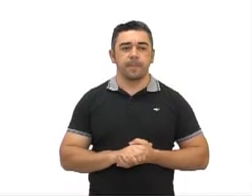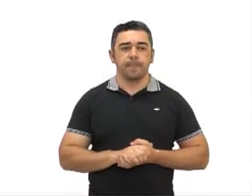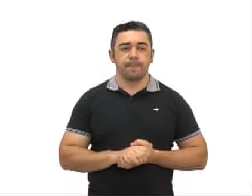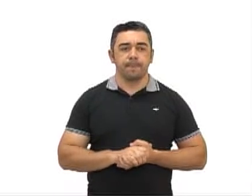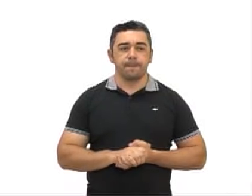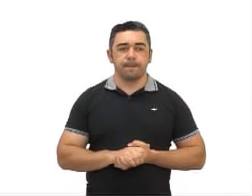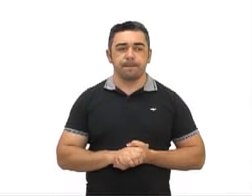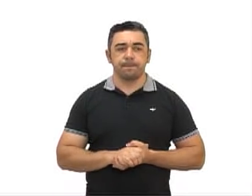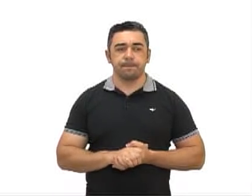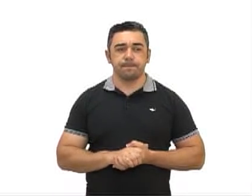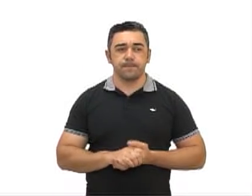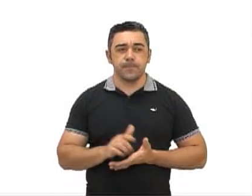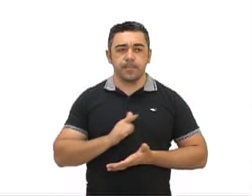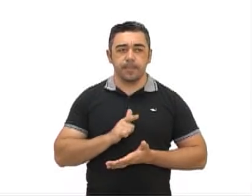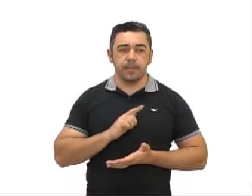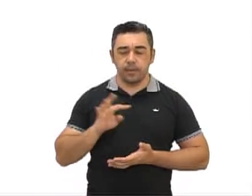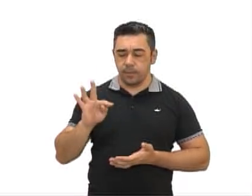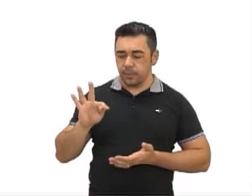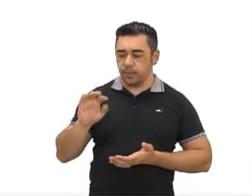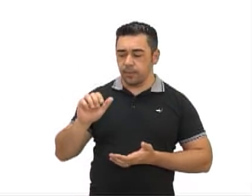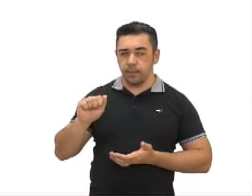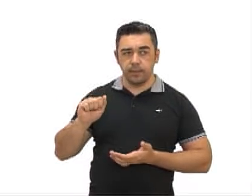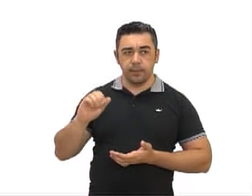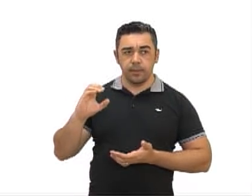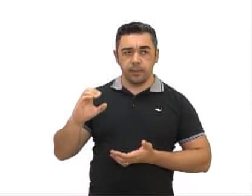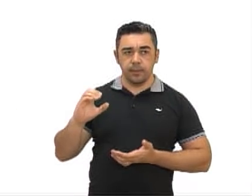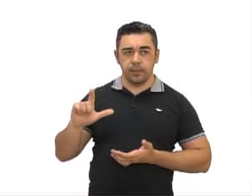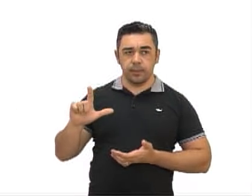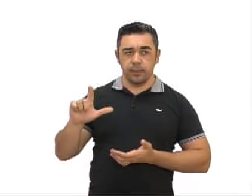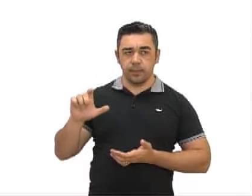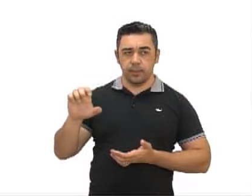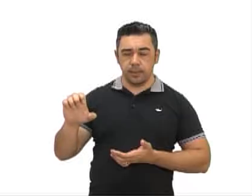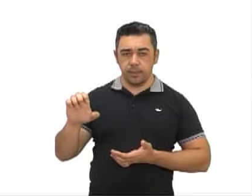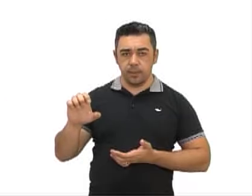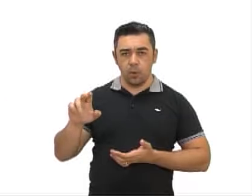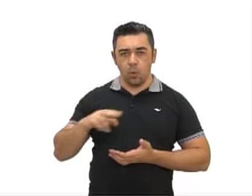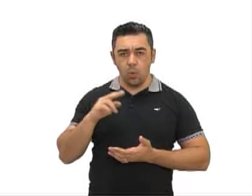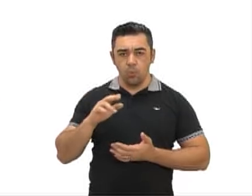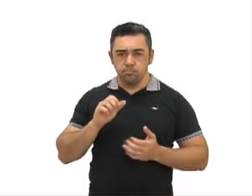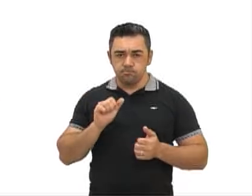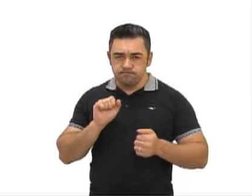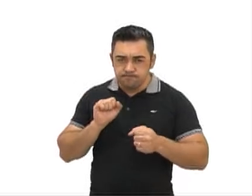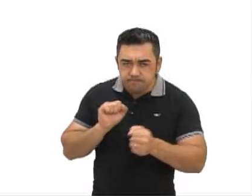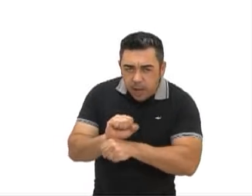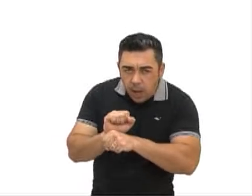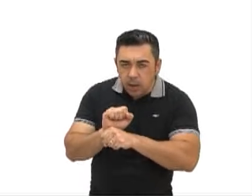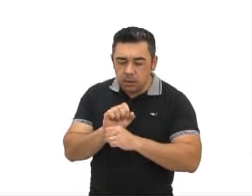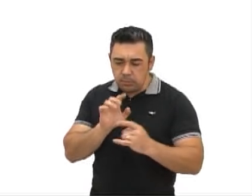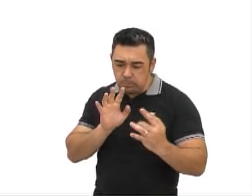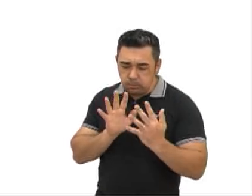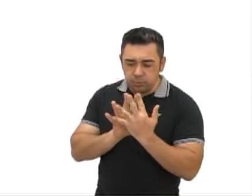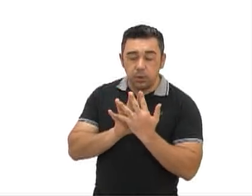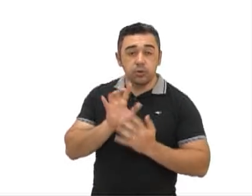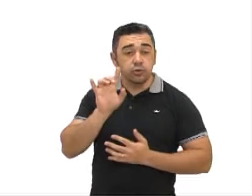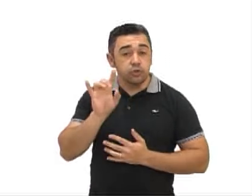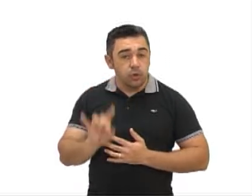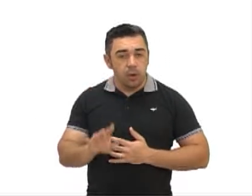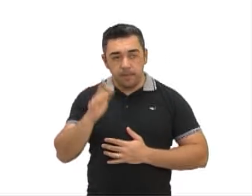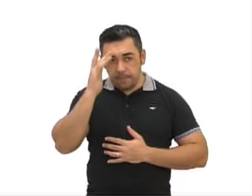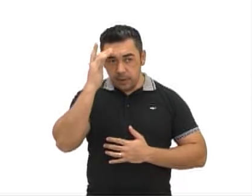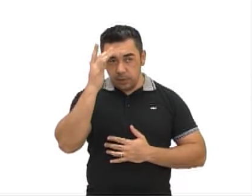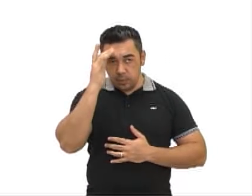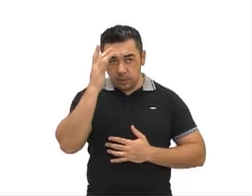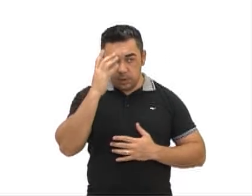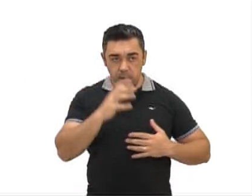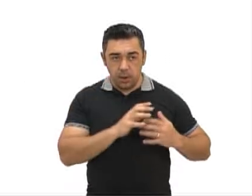O tackle, ou bloqueio, né? Ou simplesmente o tack. Tá? Somente o jogador que